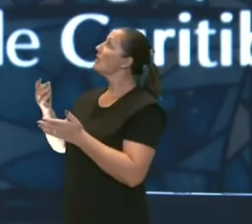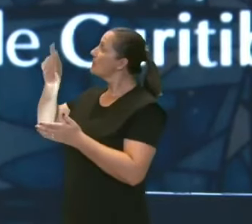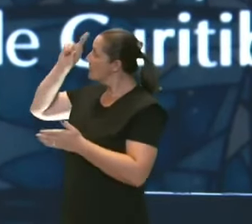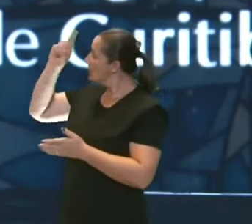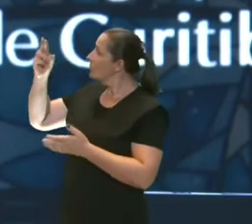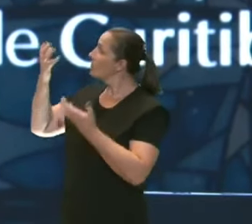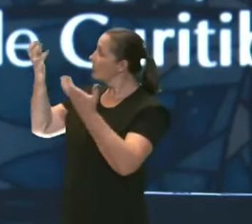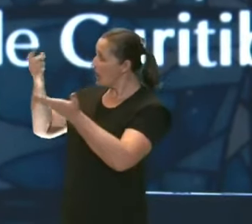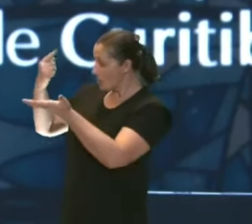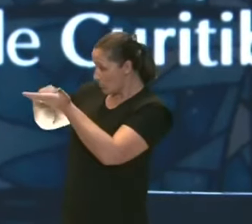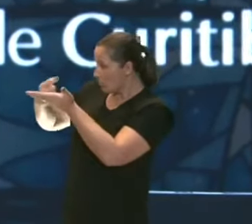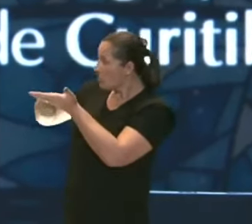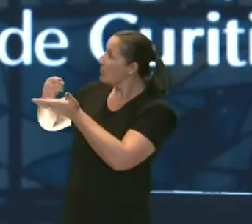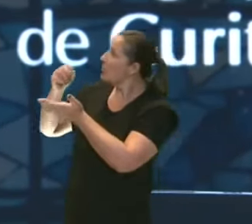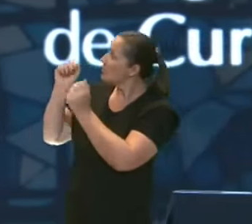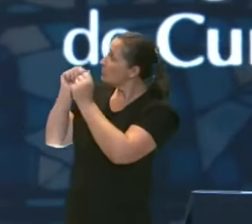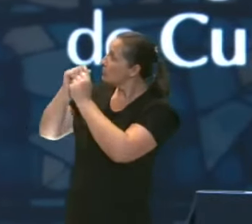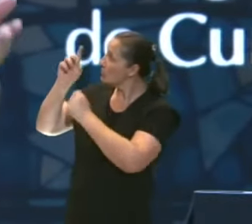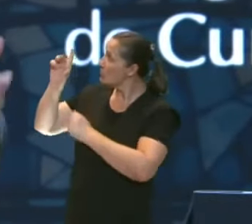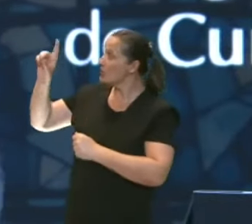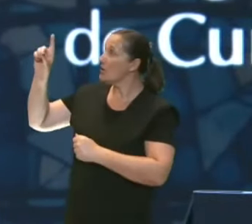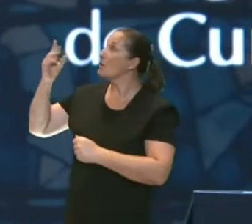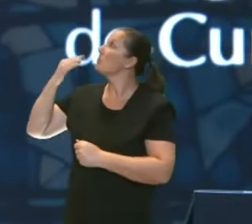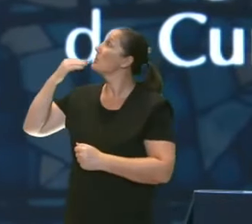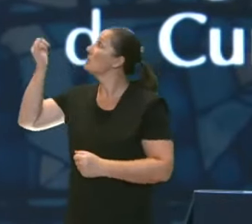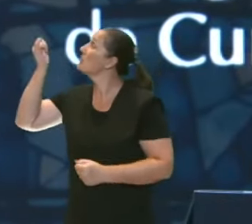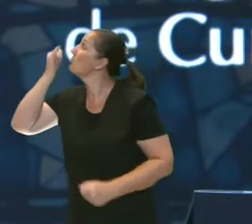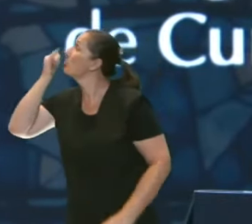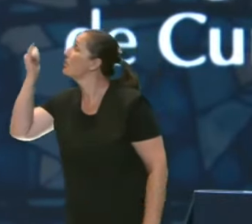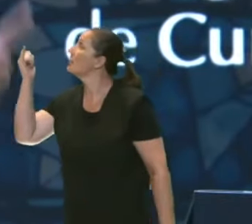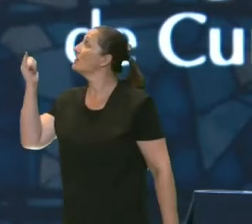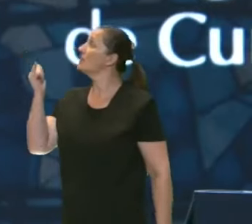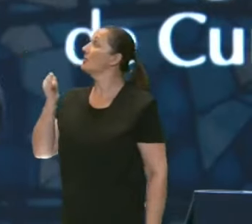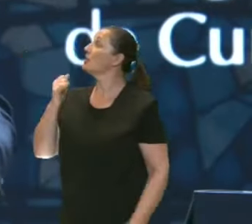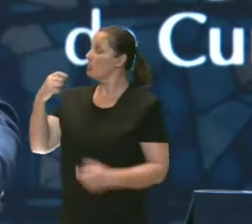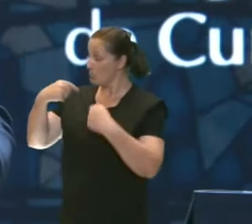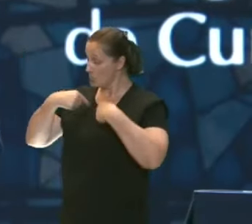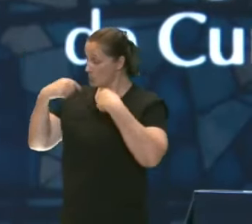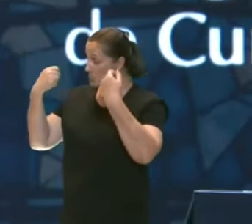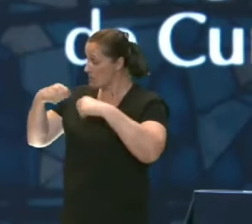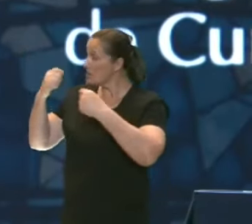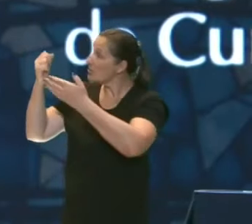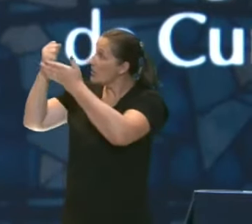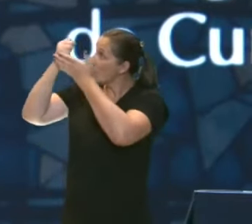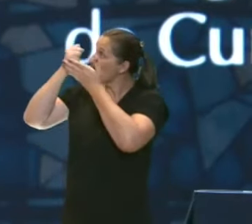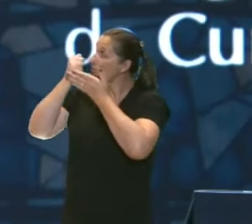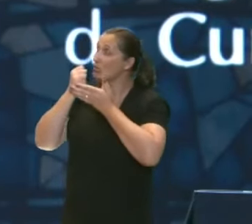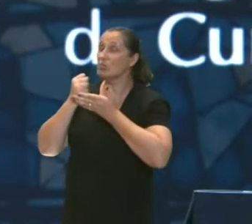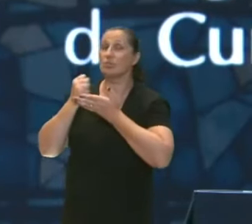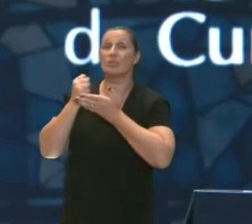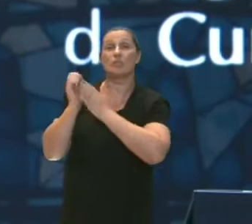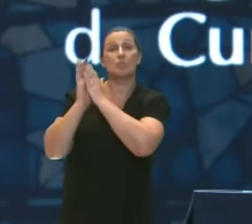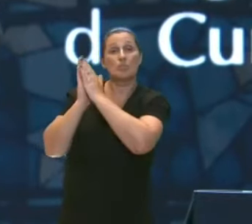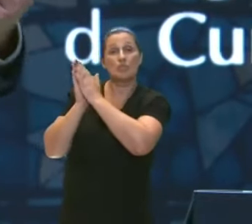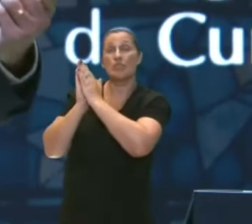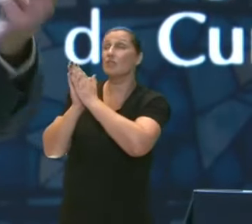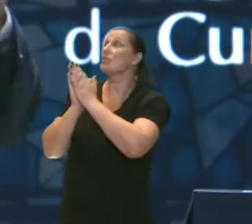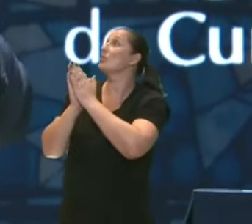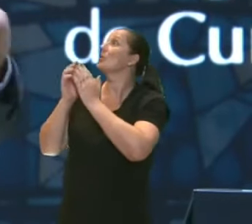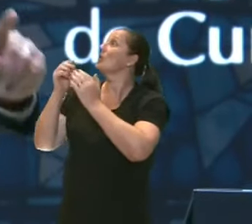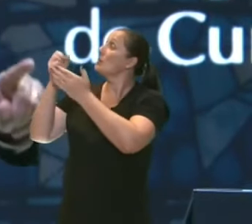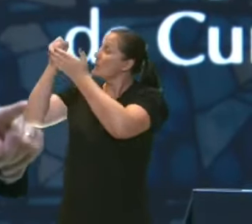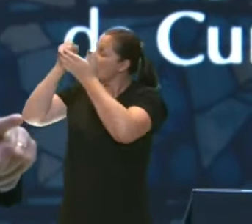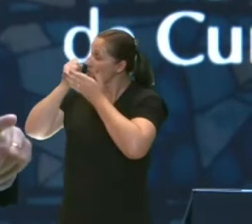hoje. Deus, eu quero pedir perdão, preciso da tua ajuda para passar a me tornar